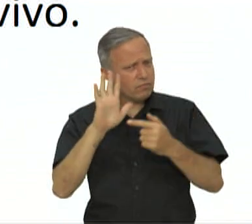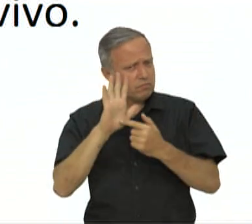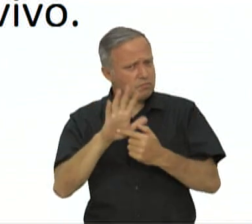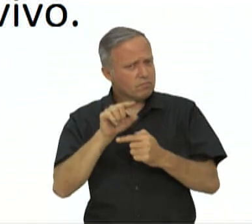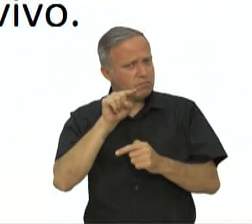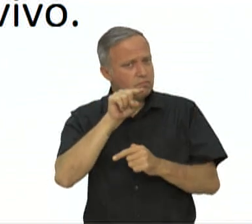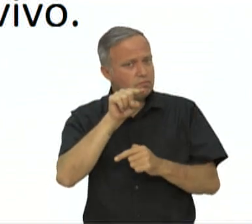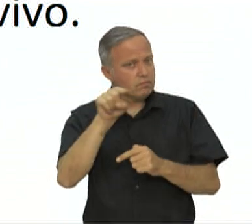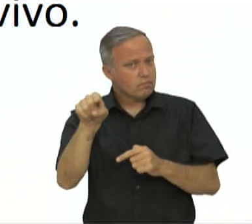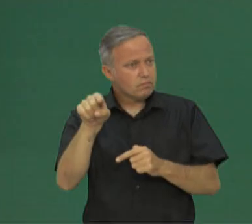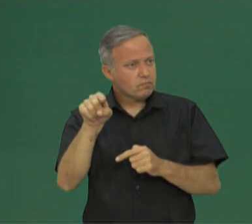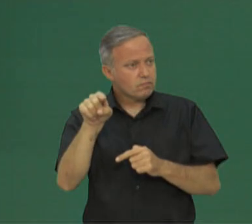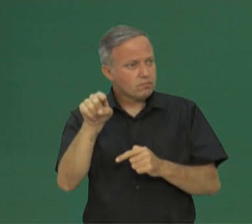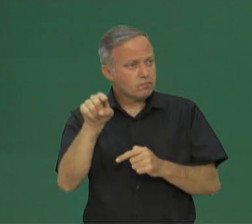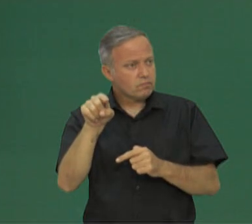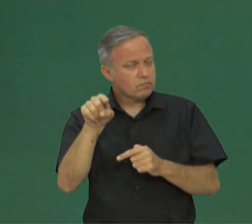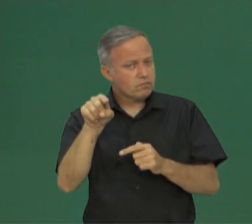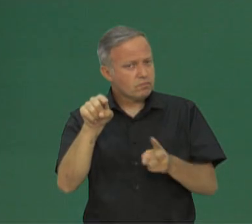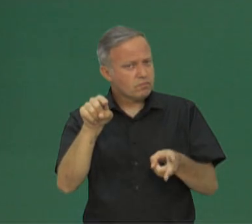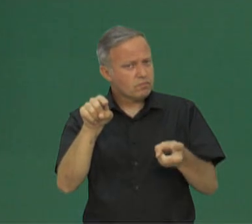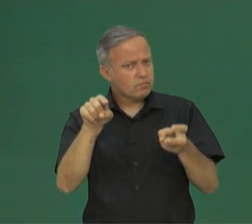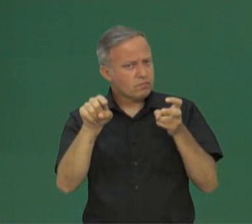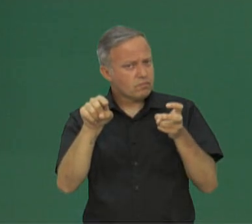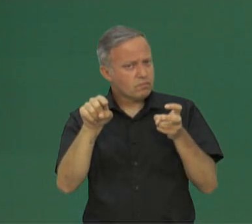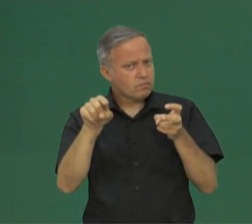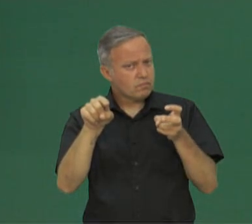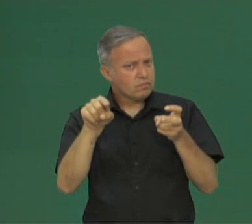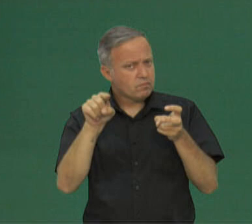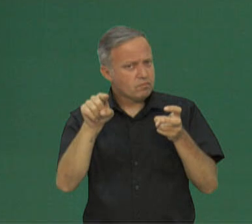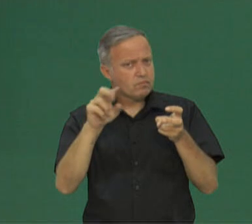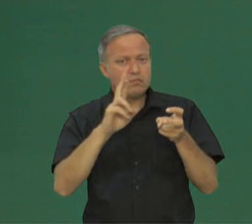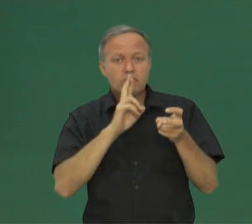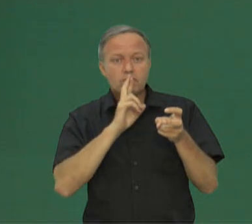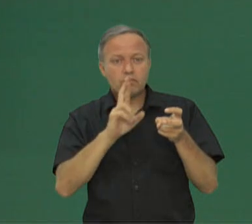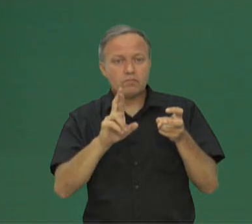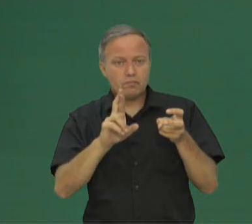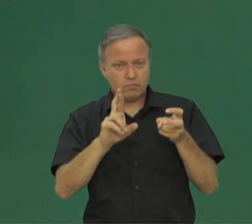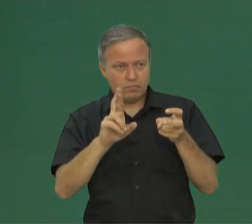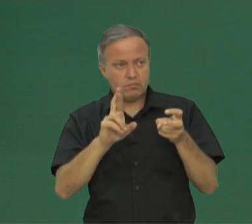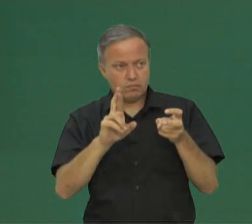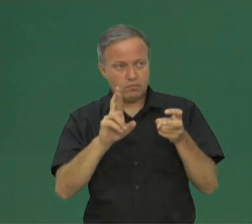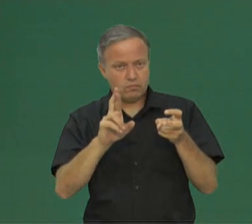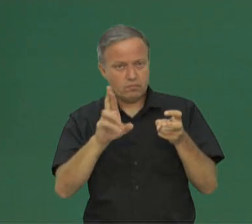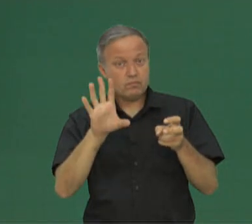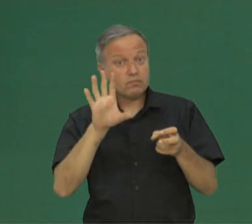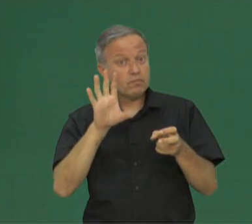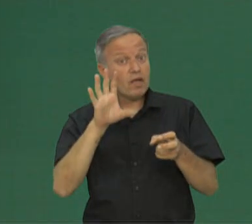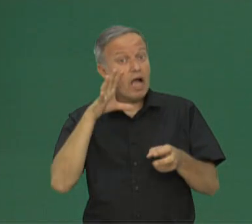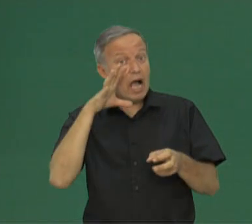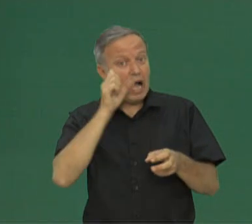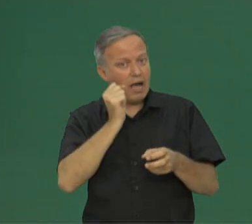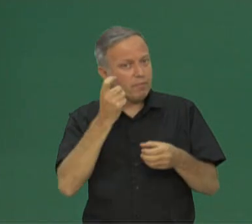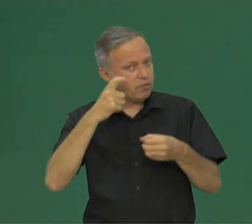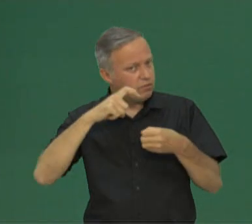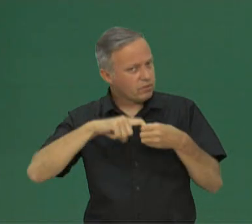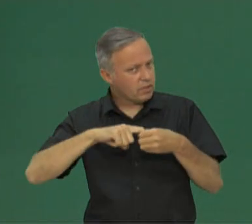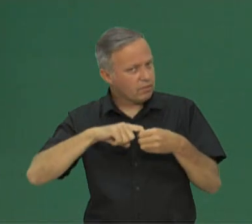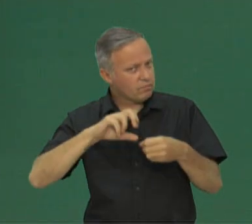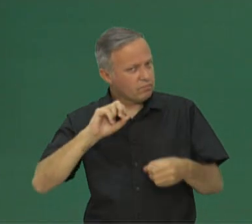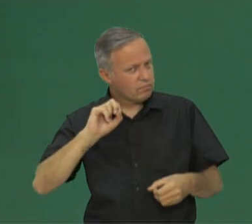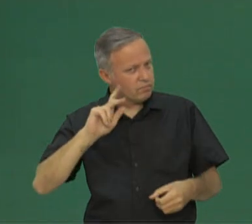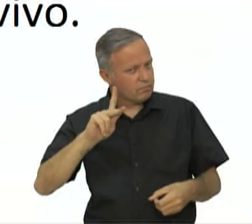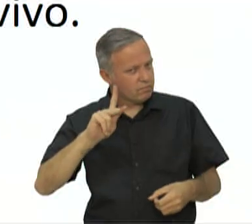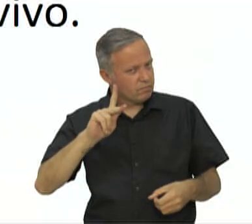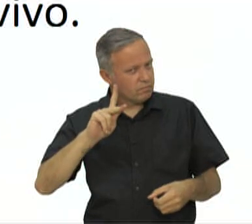certo? Chegue lá suas conclusões para você responder esse exercício e daqui a pouquinho eu volto com vocês para dizer qual